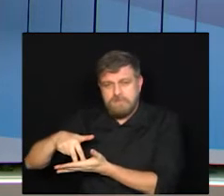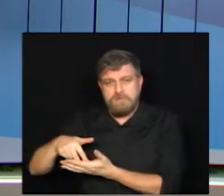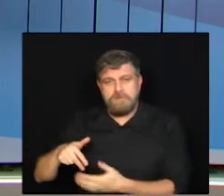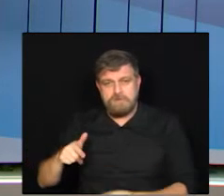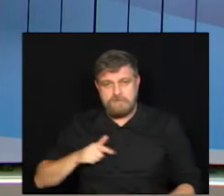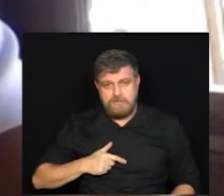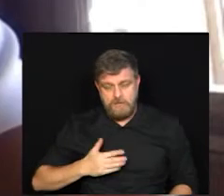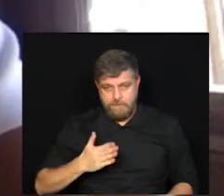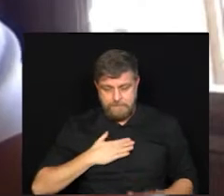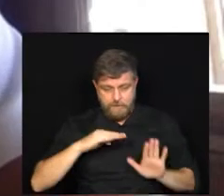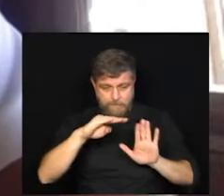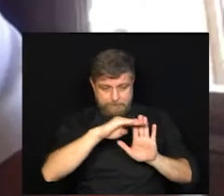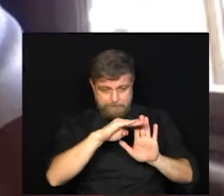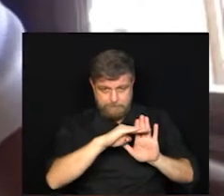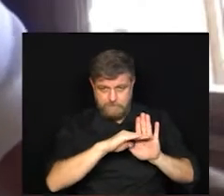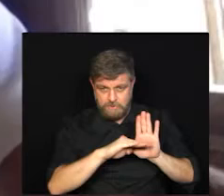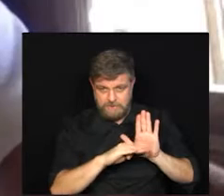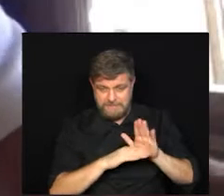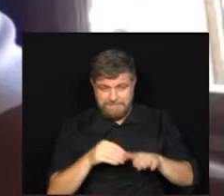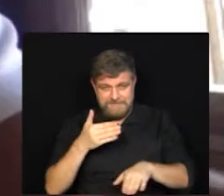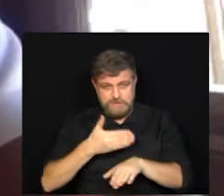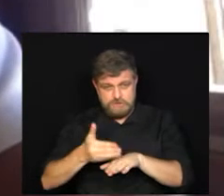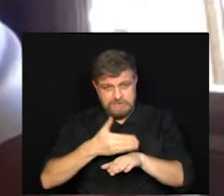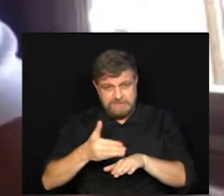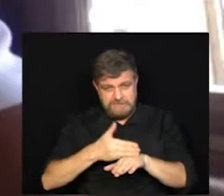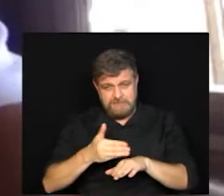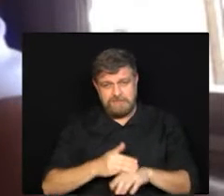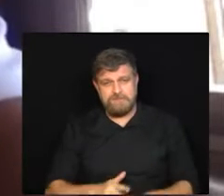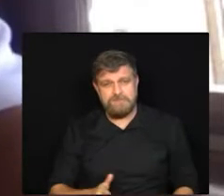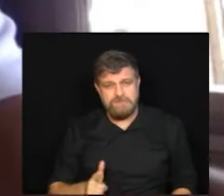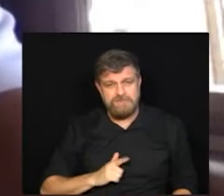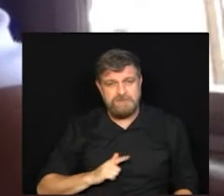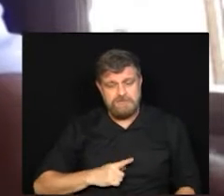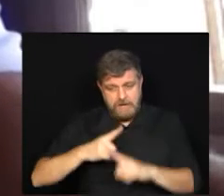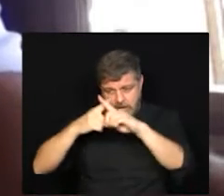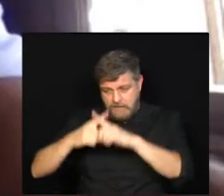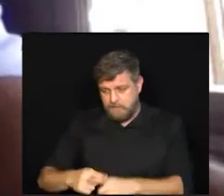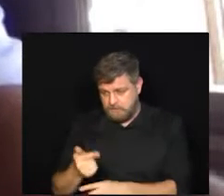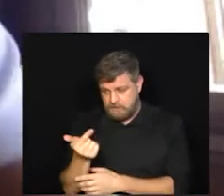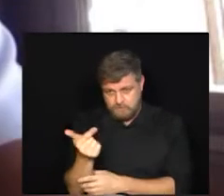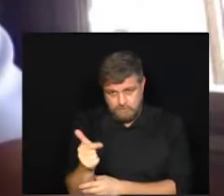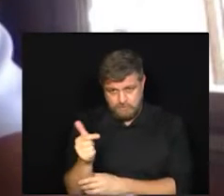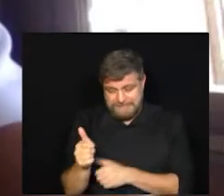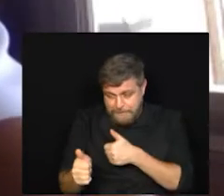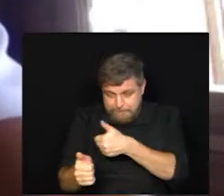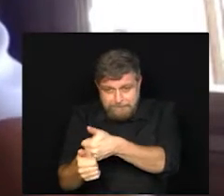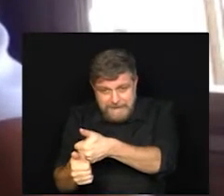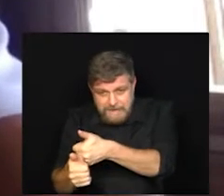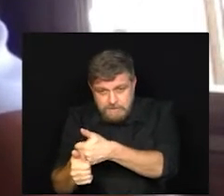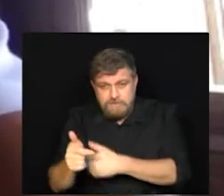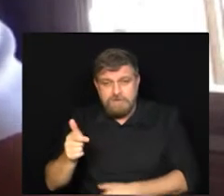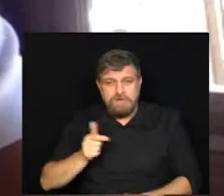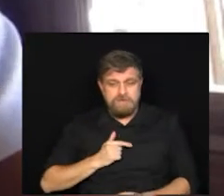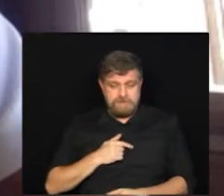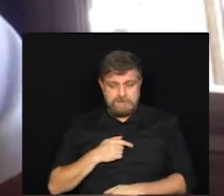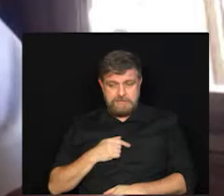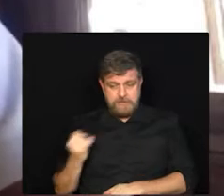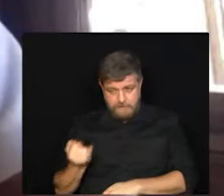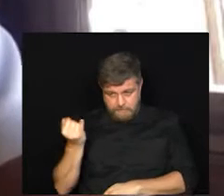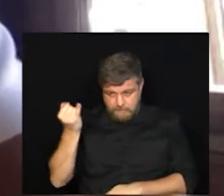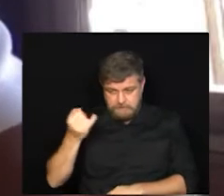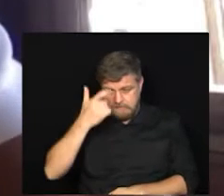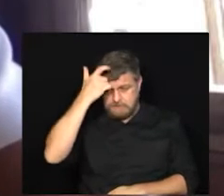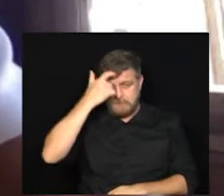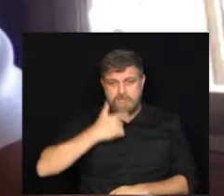meu programa quando não tem um campeonato em vista assim muito próximo, uma coisa muito importante,